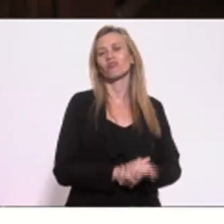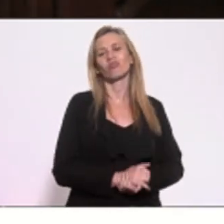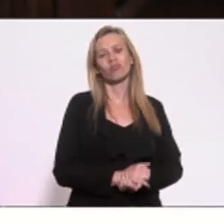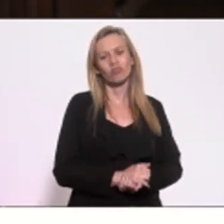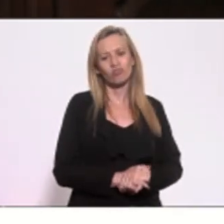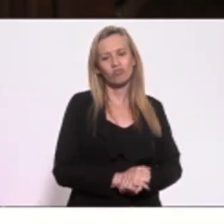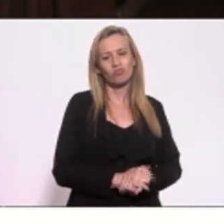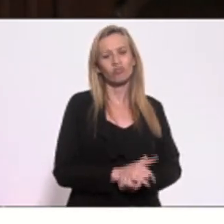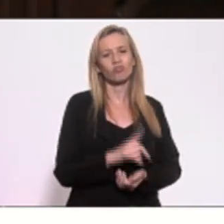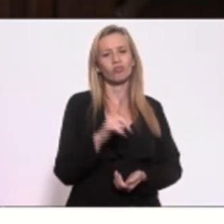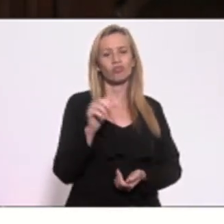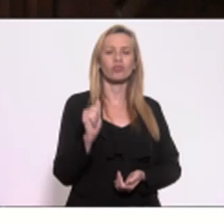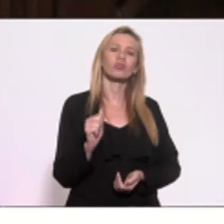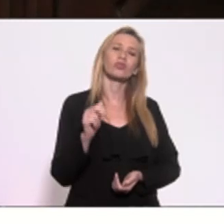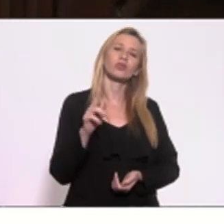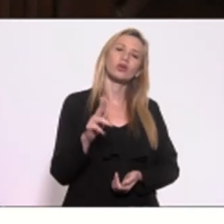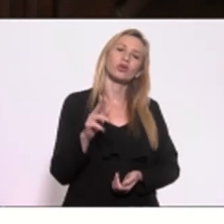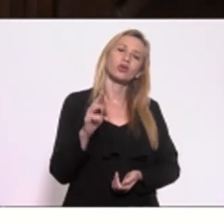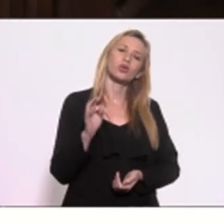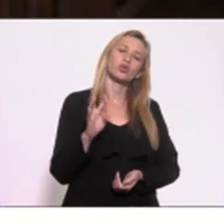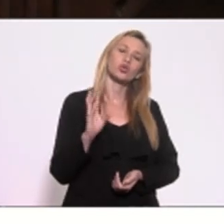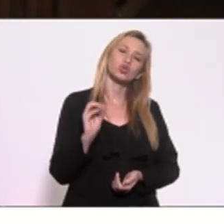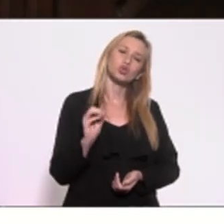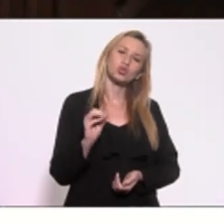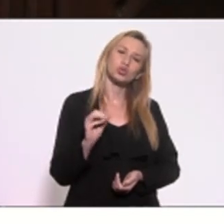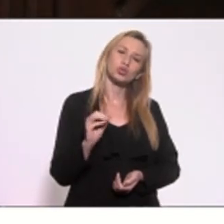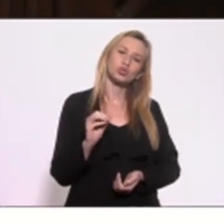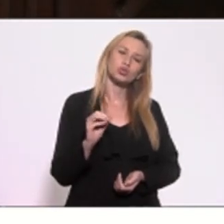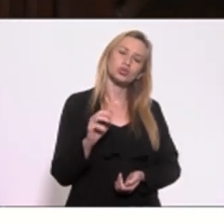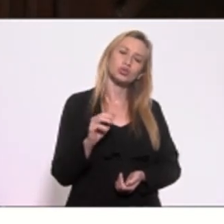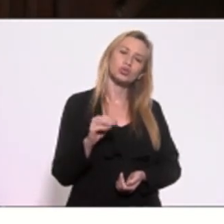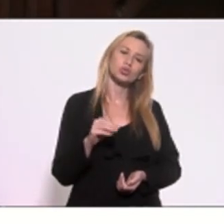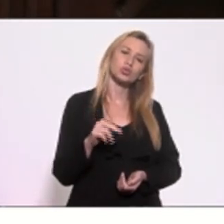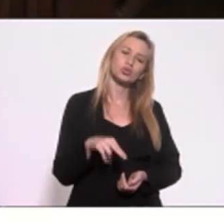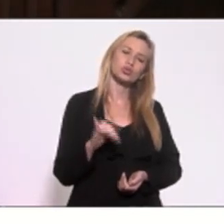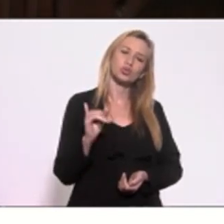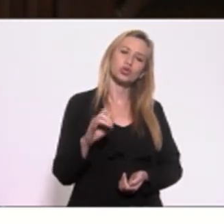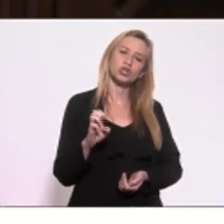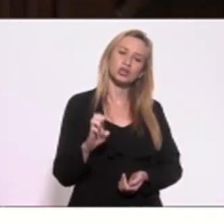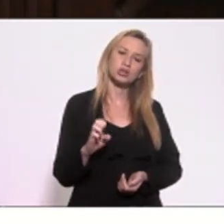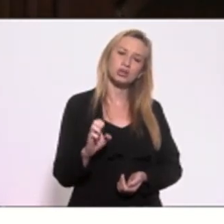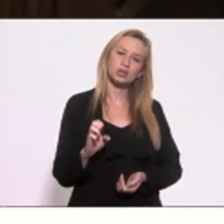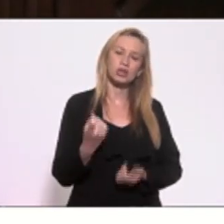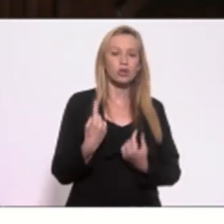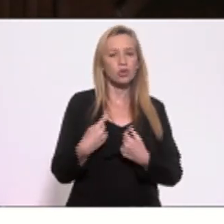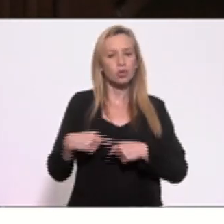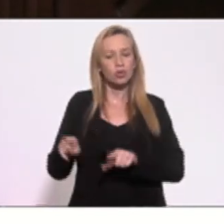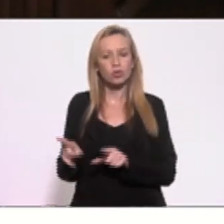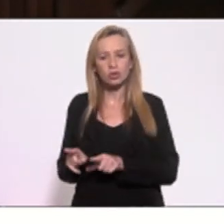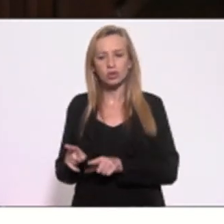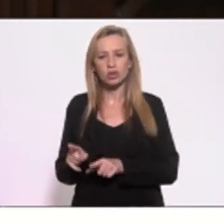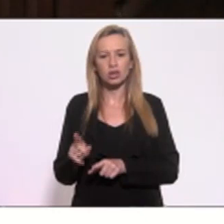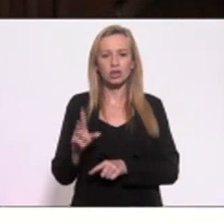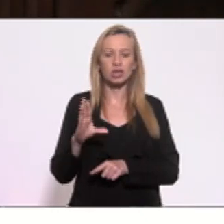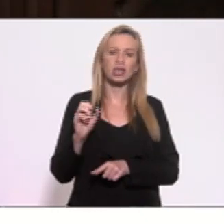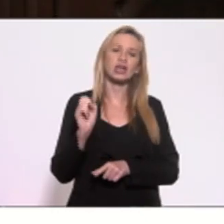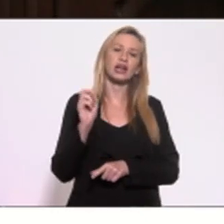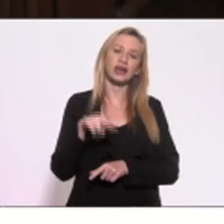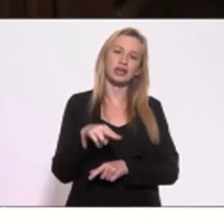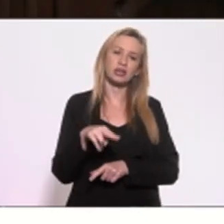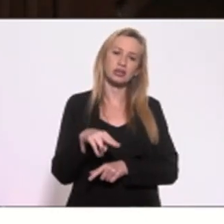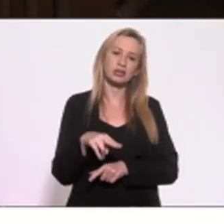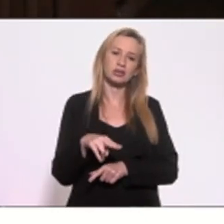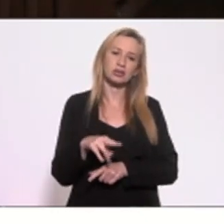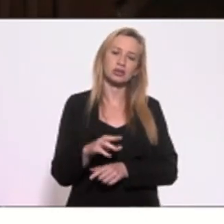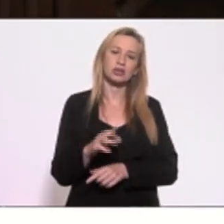senhor Augusto Nunes contra Glenn Greenwald, no programa Pânico da Rádio Jovem